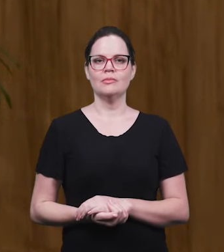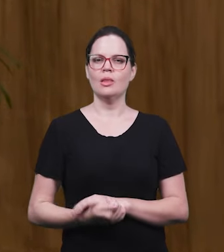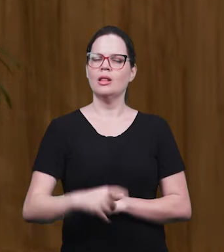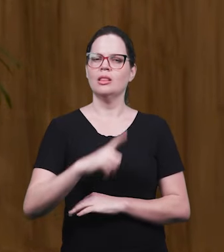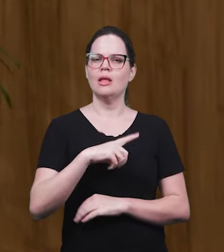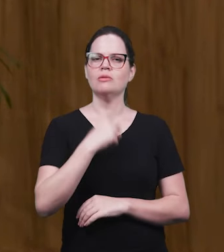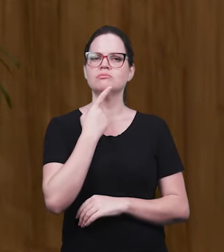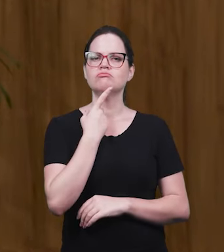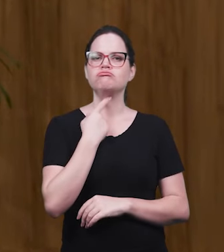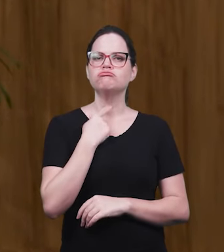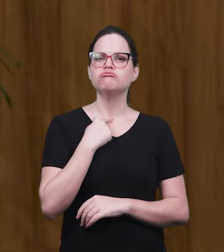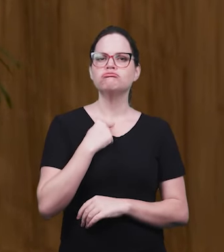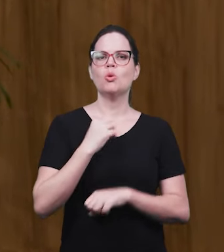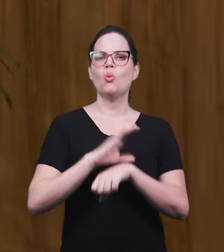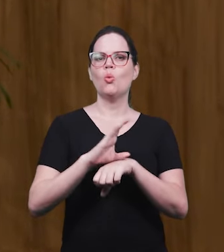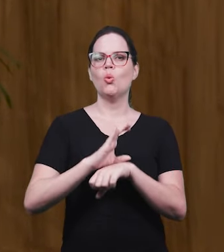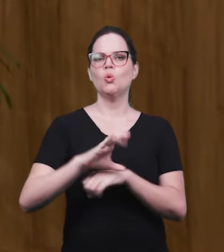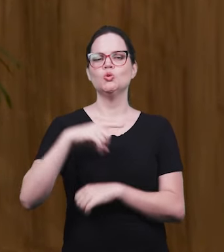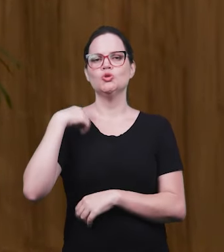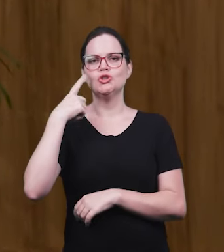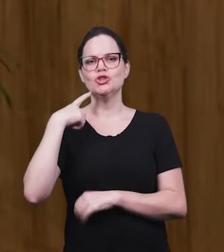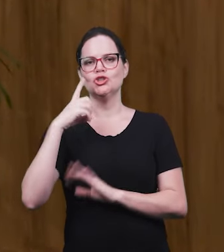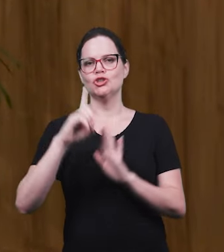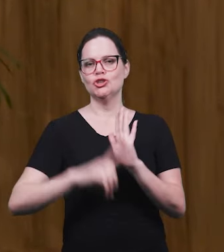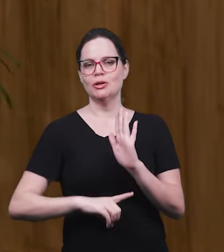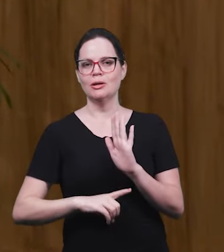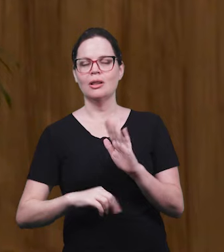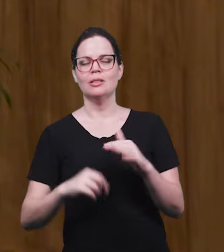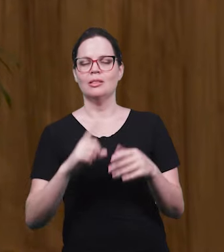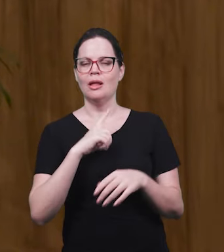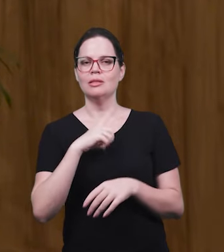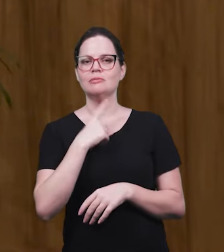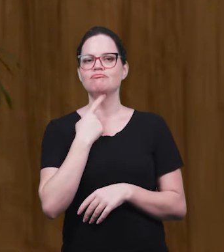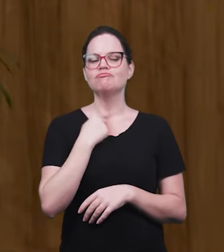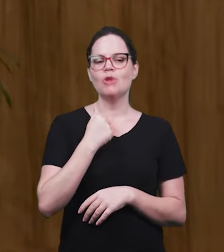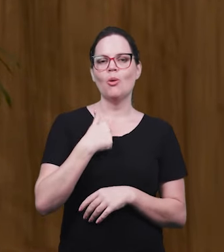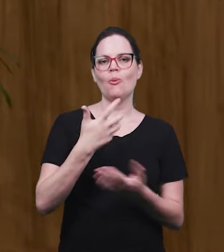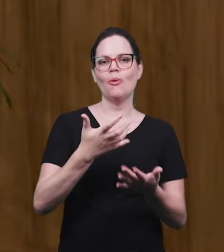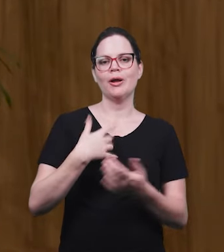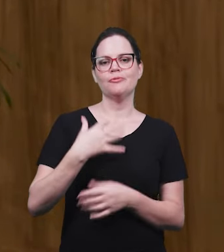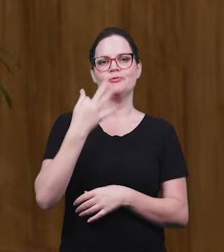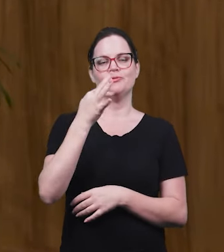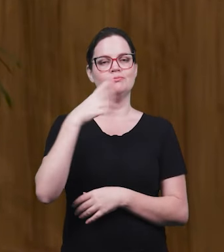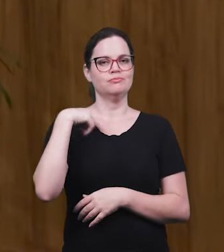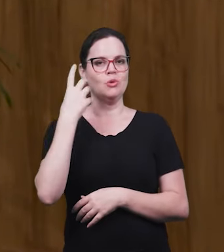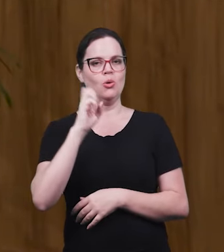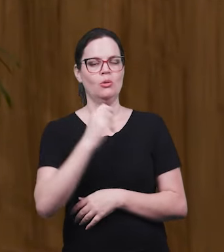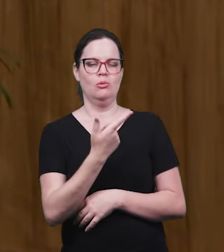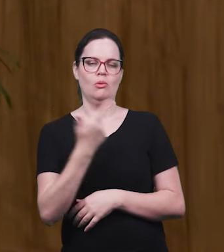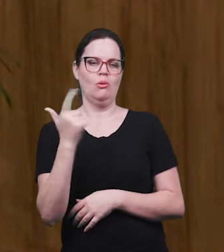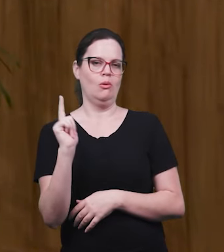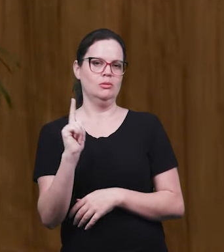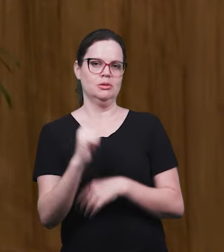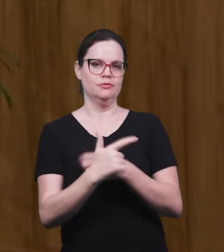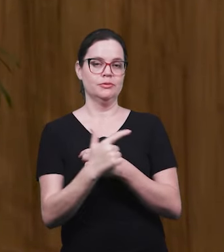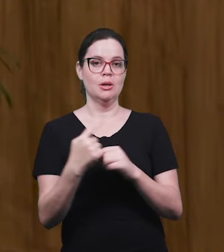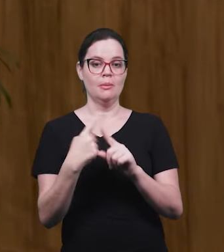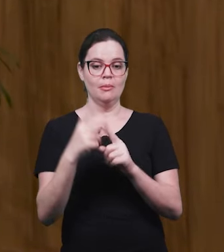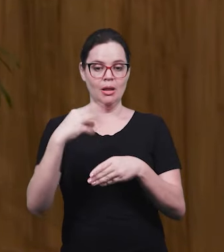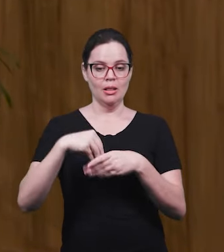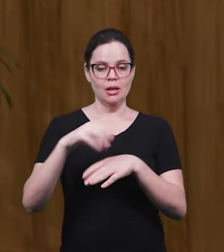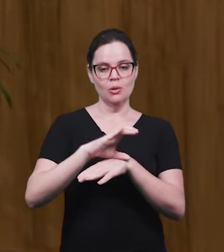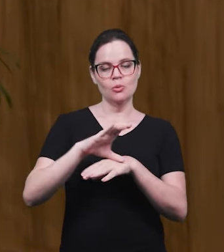tem o desejo de fazer o curso de direito, né, e tem o desejo de se tornar futuramente advogado ou seguir outra carreira, mas no